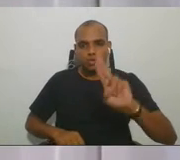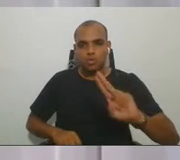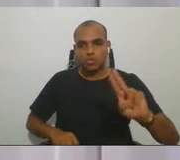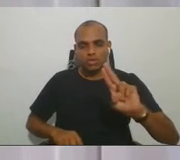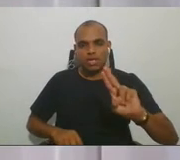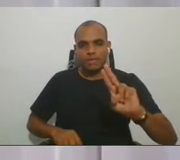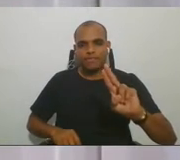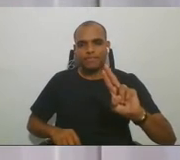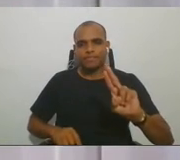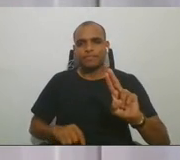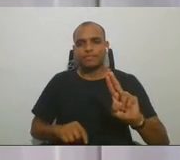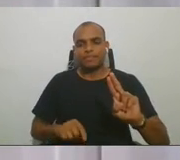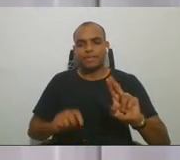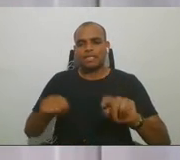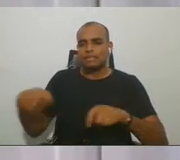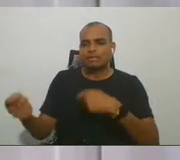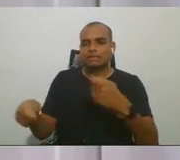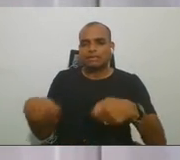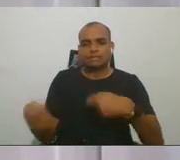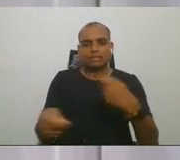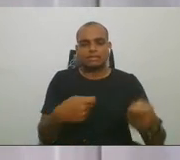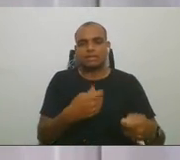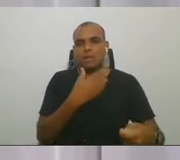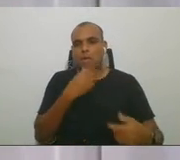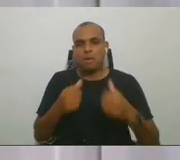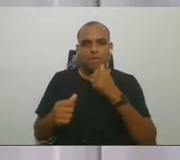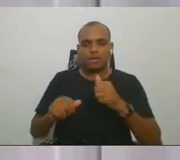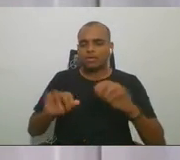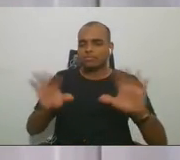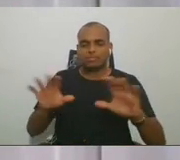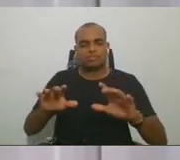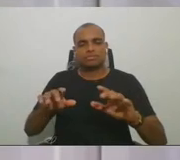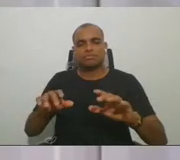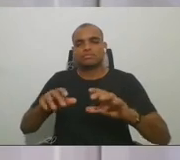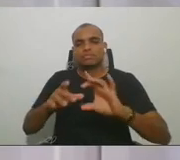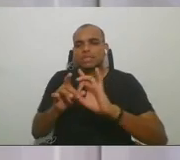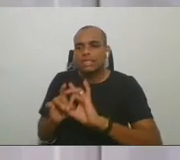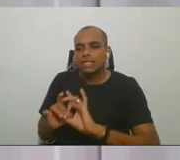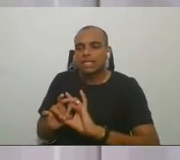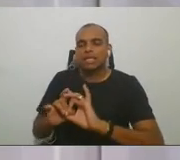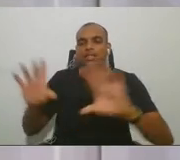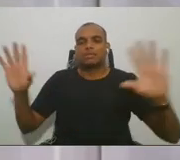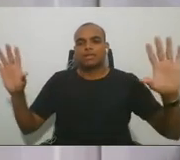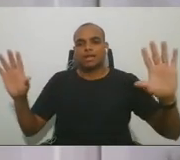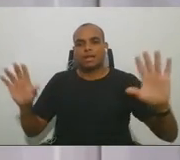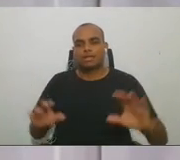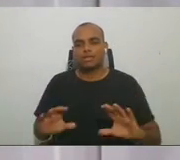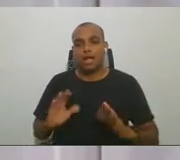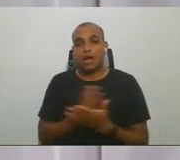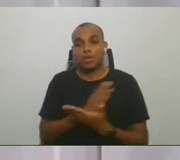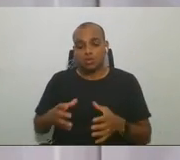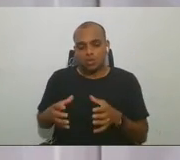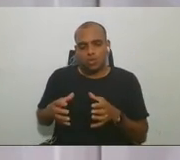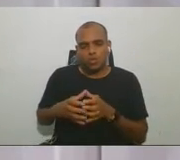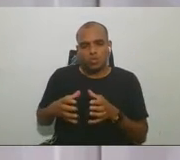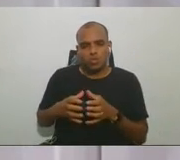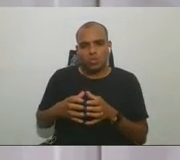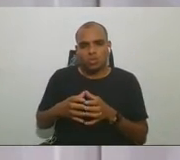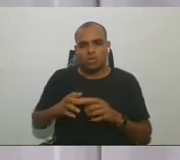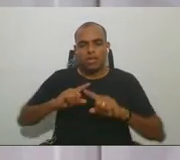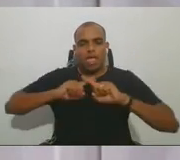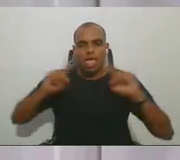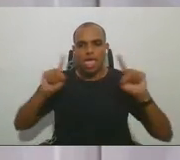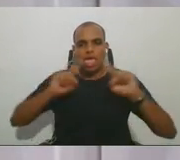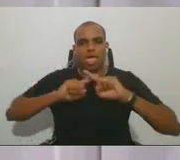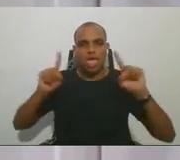excluinte, as denegatórias da cidadania plena, que reclamam os diversos,